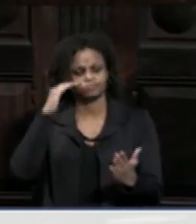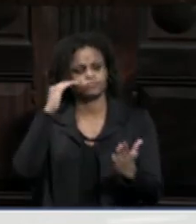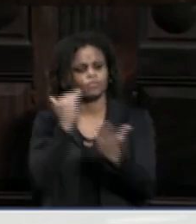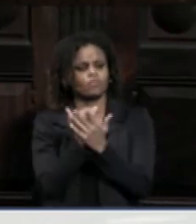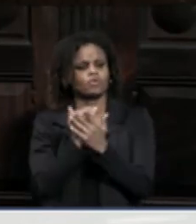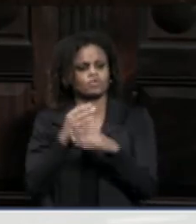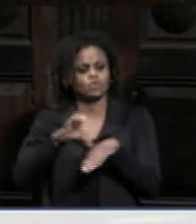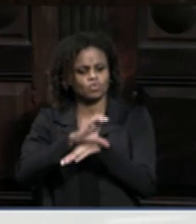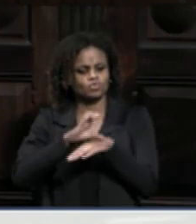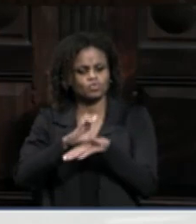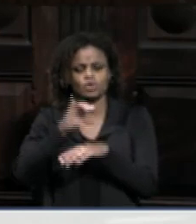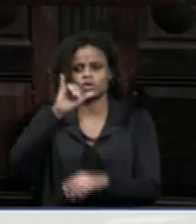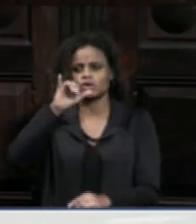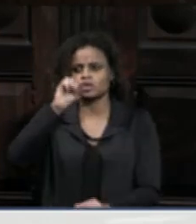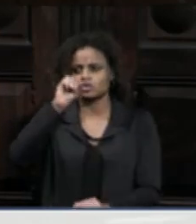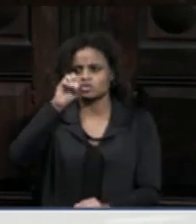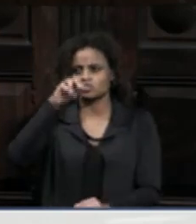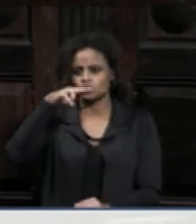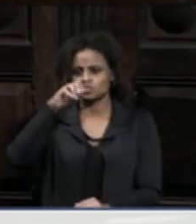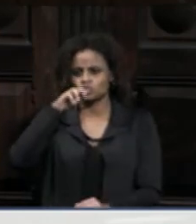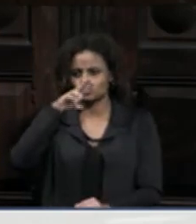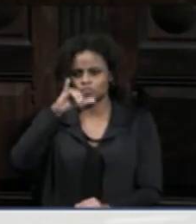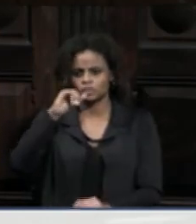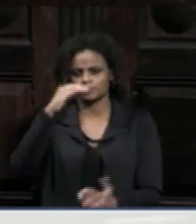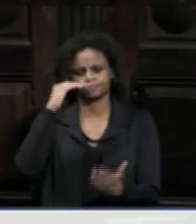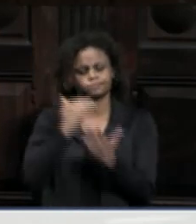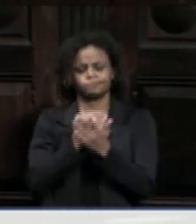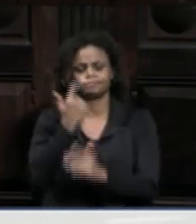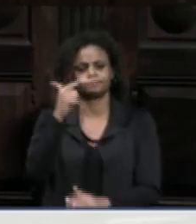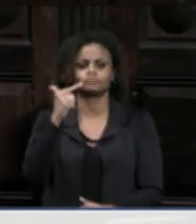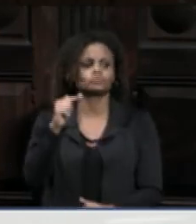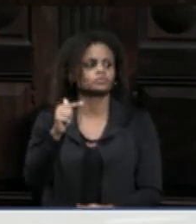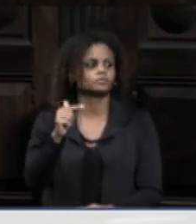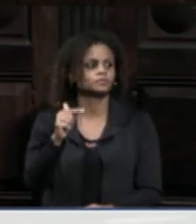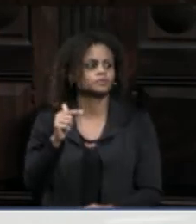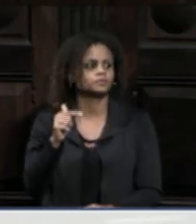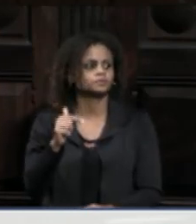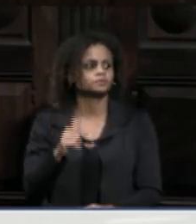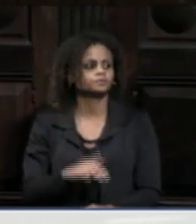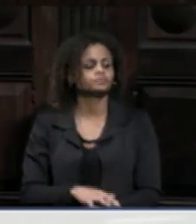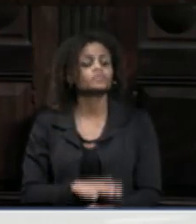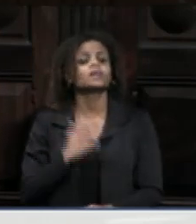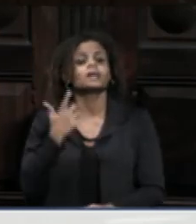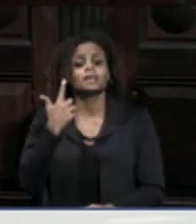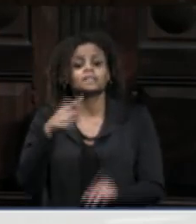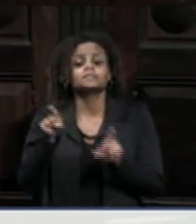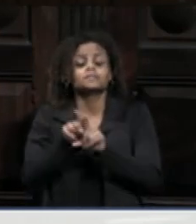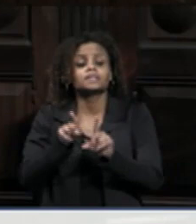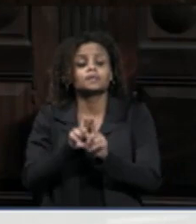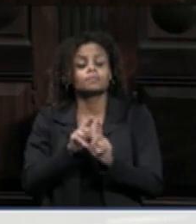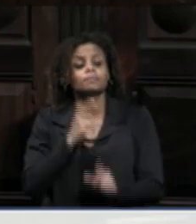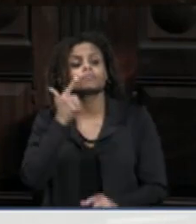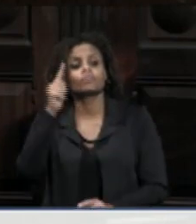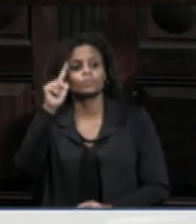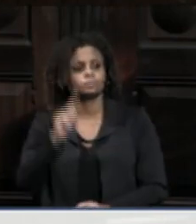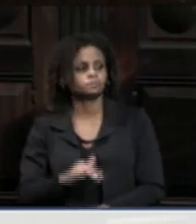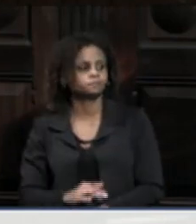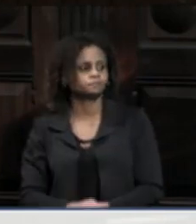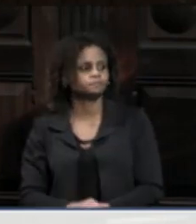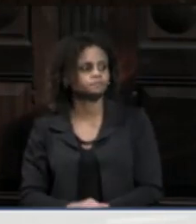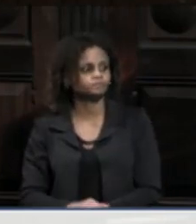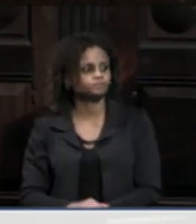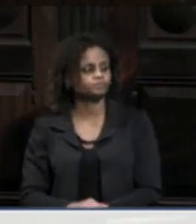da isonomia. E assim, ainda lá disse que